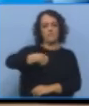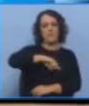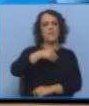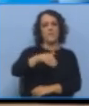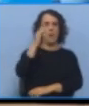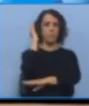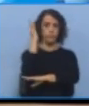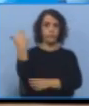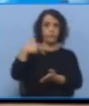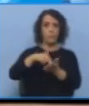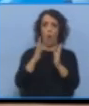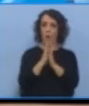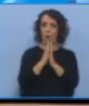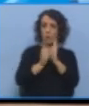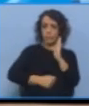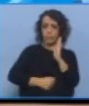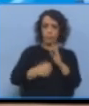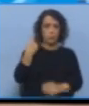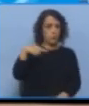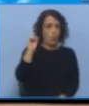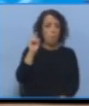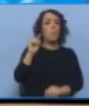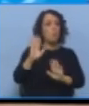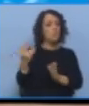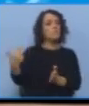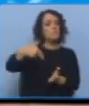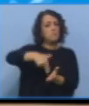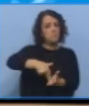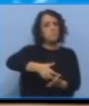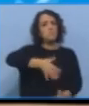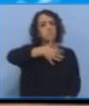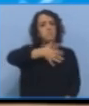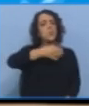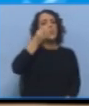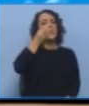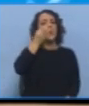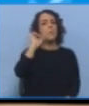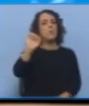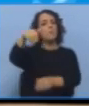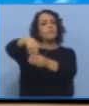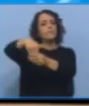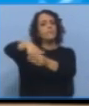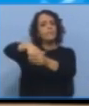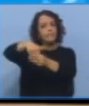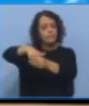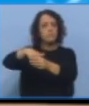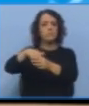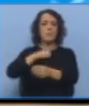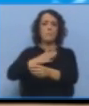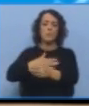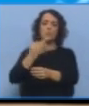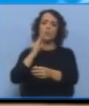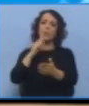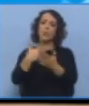palestrantes que não são católicos e que, portanto, vão dar o seu testemunho de como nas suas organizações contribuíram para organizações